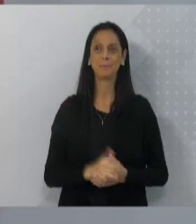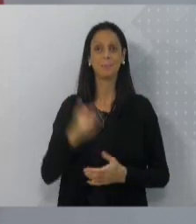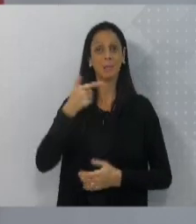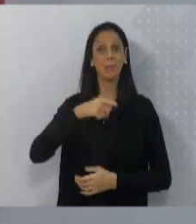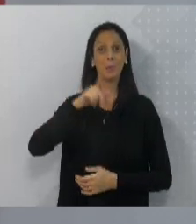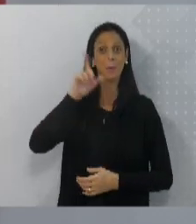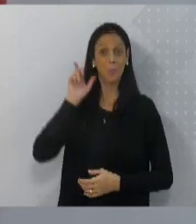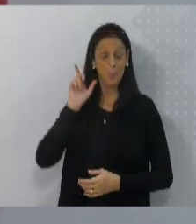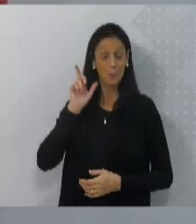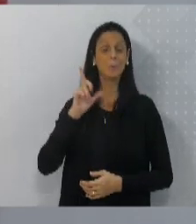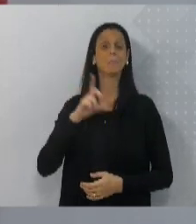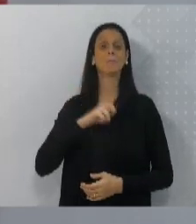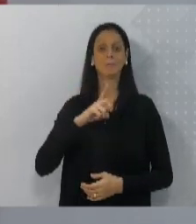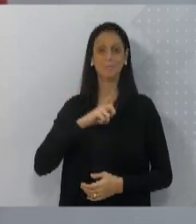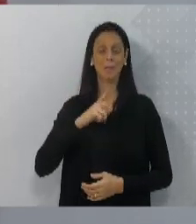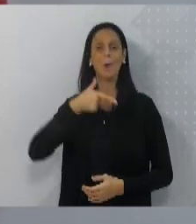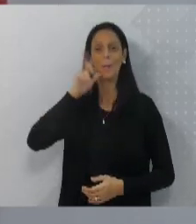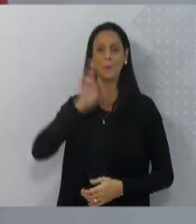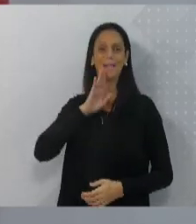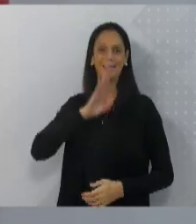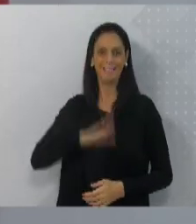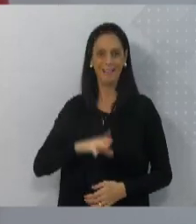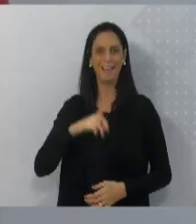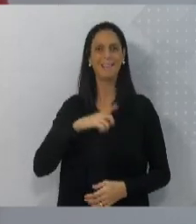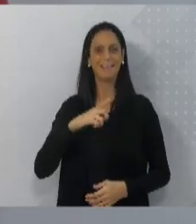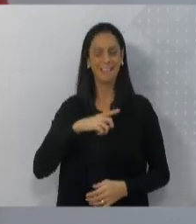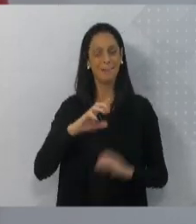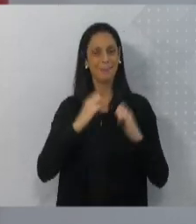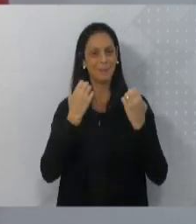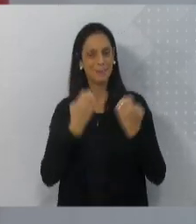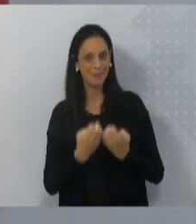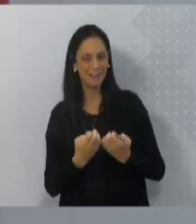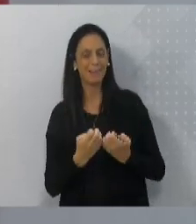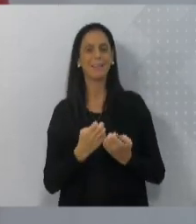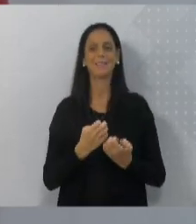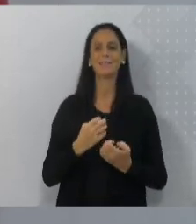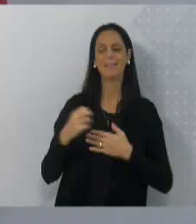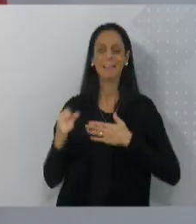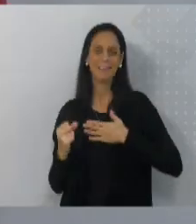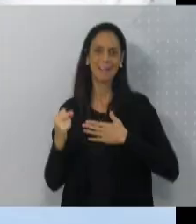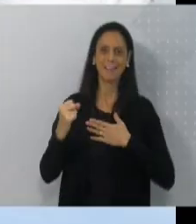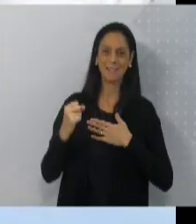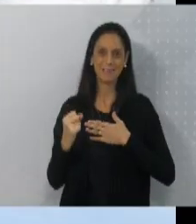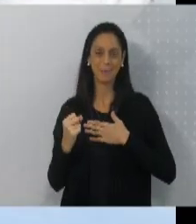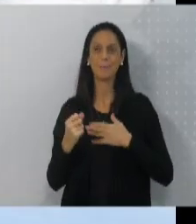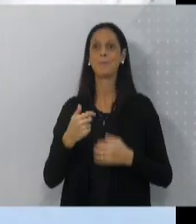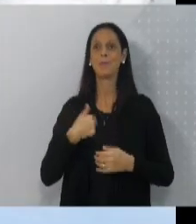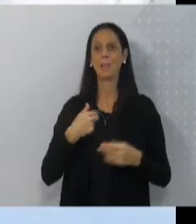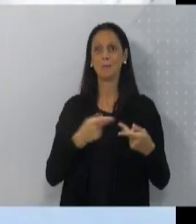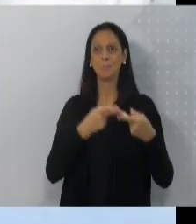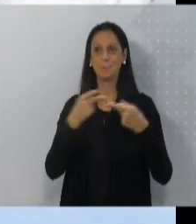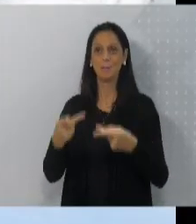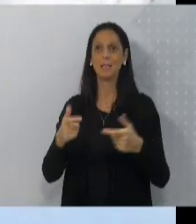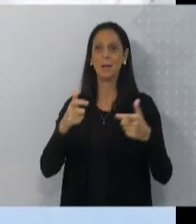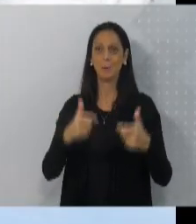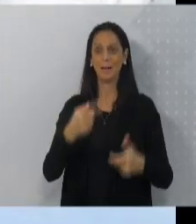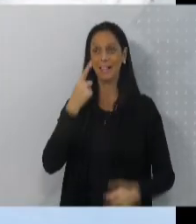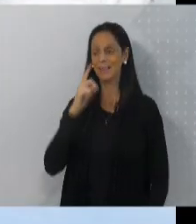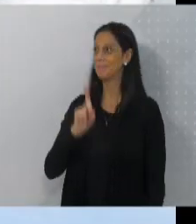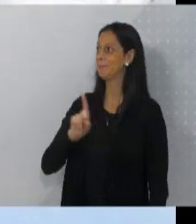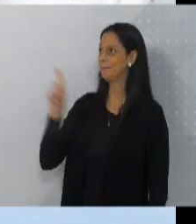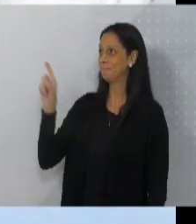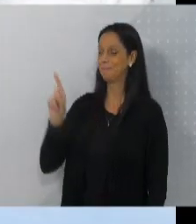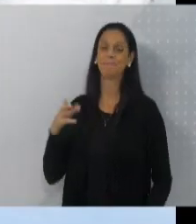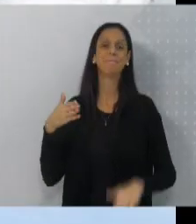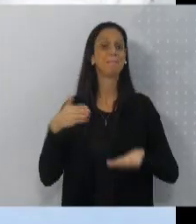dançante, né? Inclusive, nós temos algumas fotos aqui. Eu comecei lá no Centro Social Urbano, né,